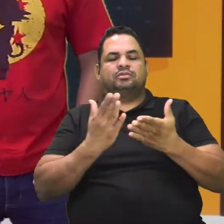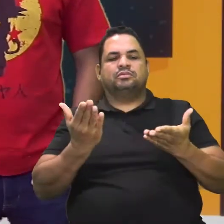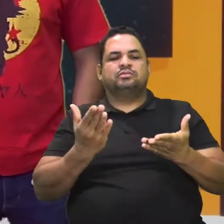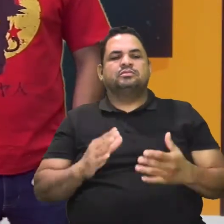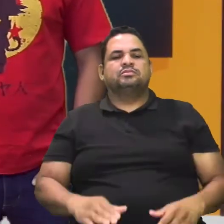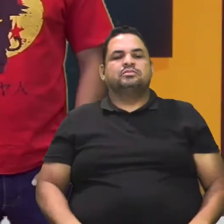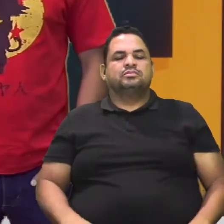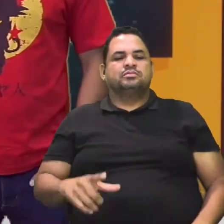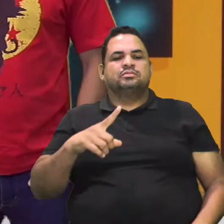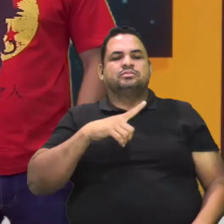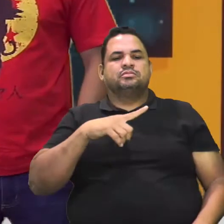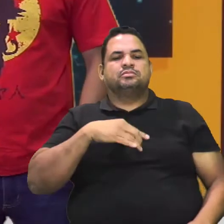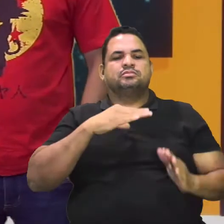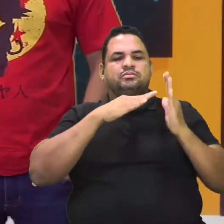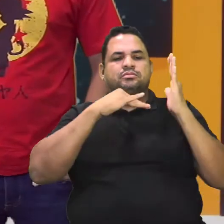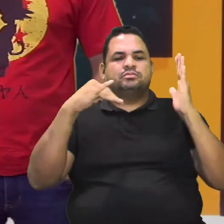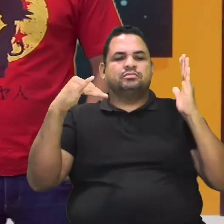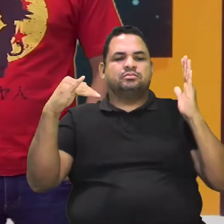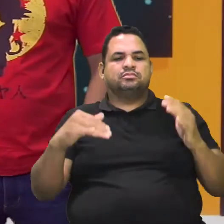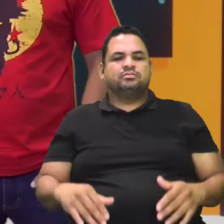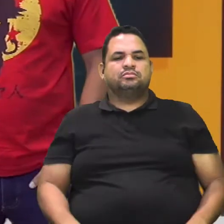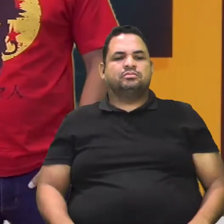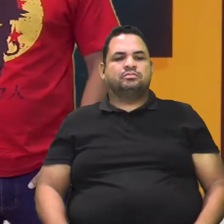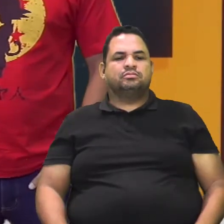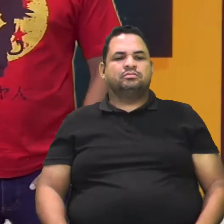era, tem até a paródia também, né?